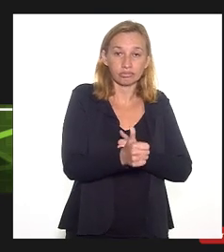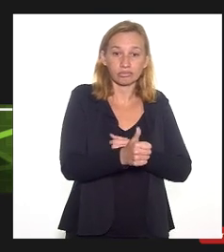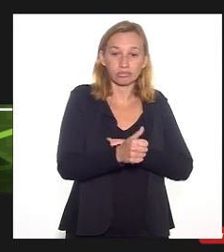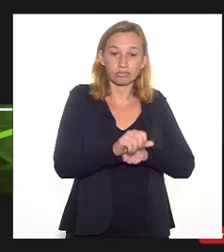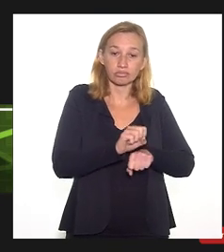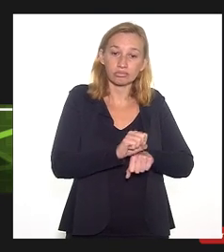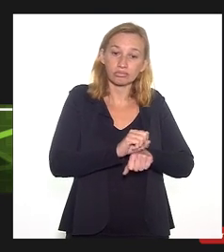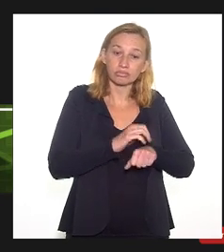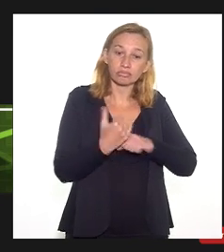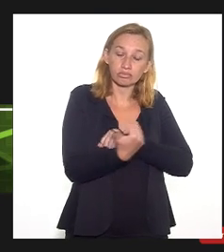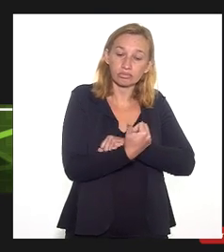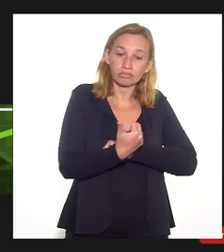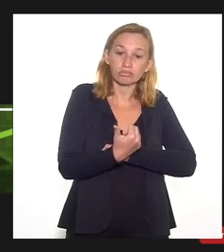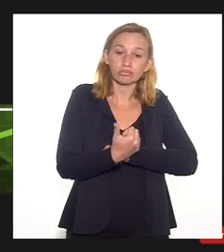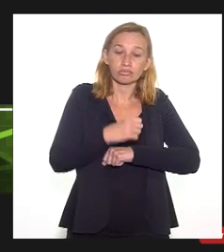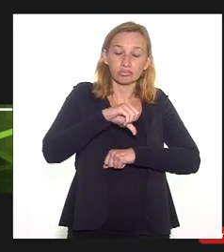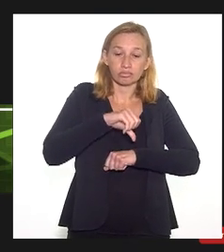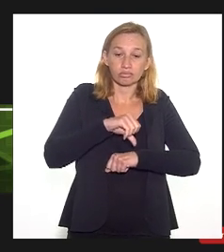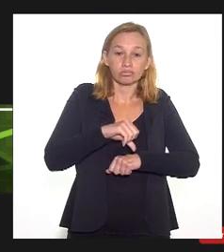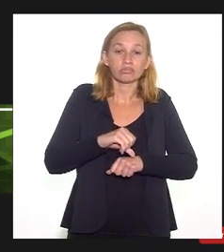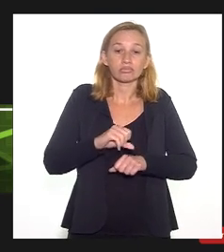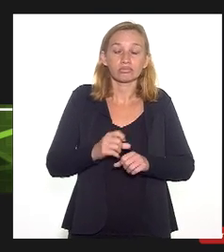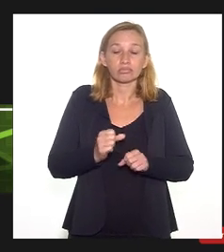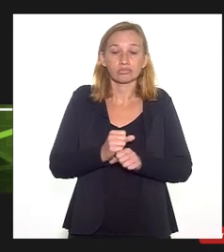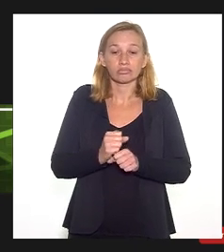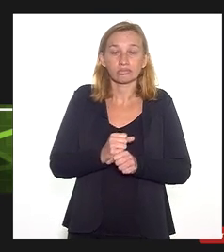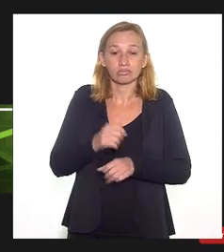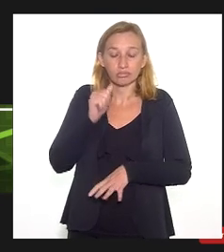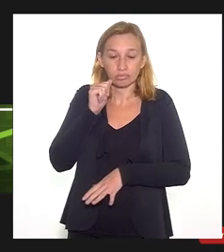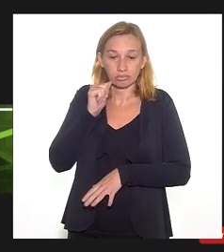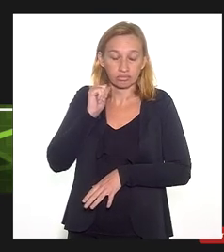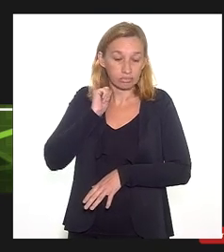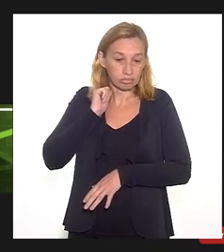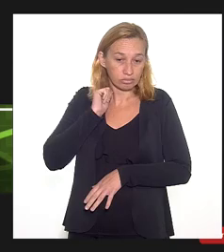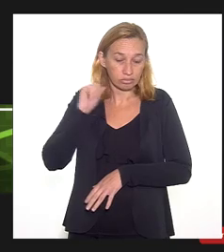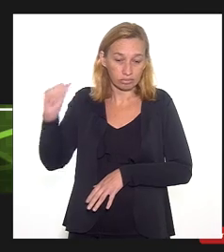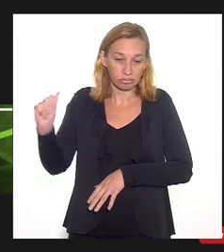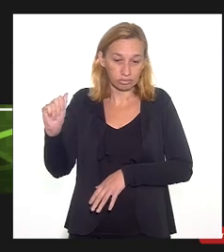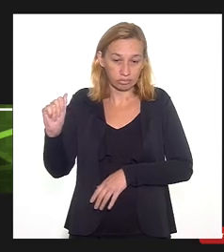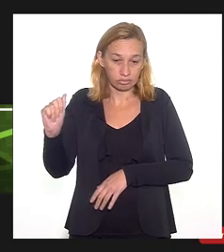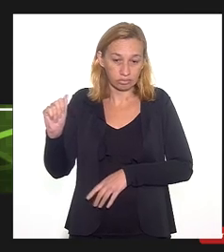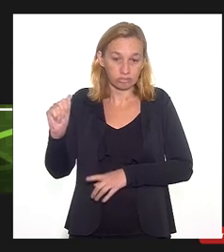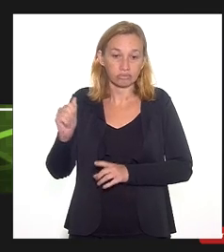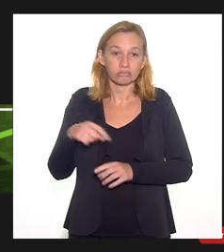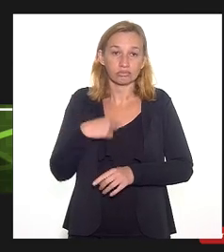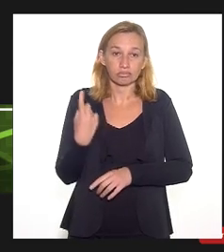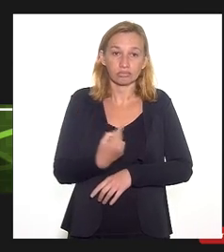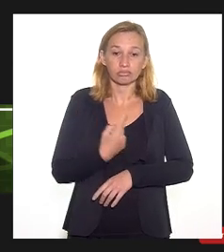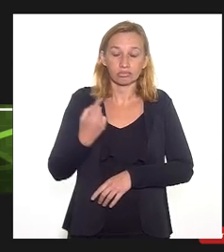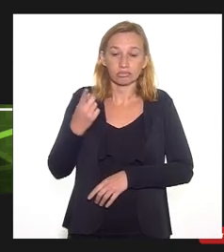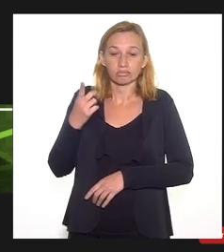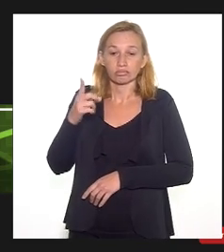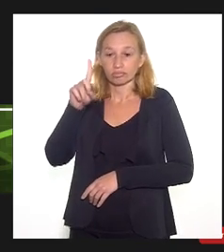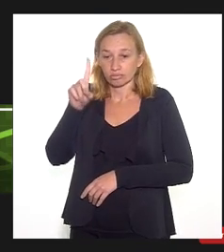que desde abril do ano passado 2020 o nosso reitor fez aí uma